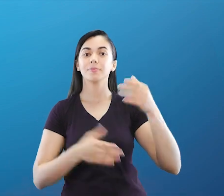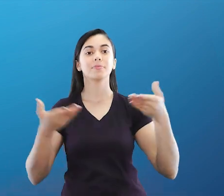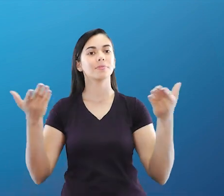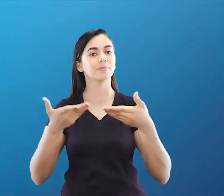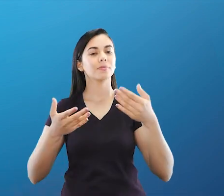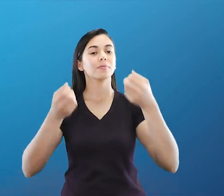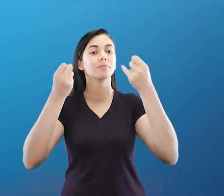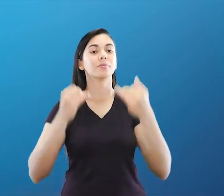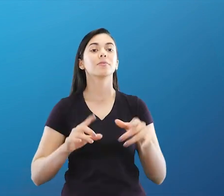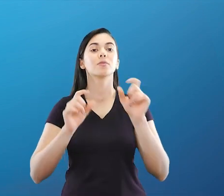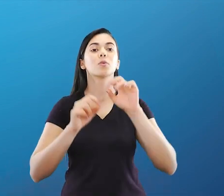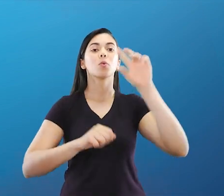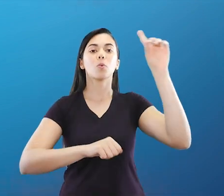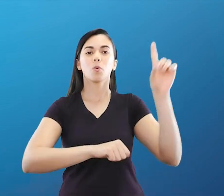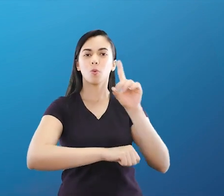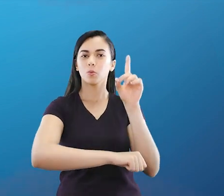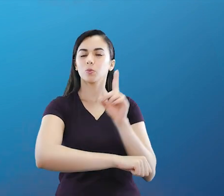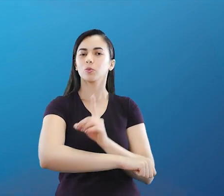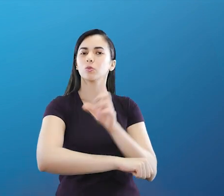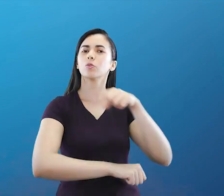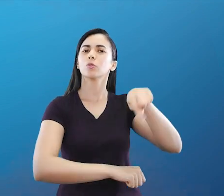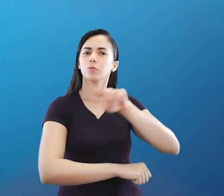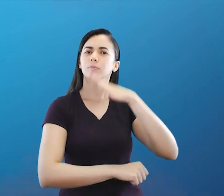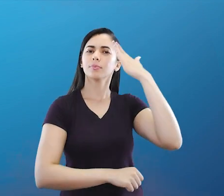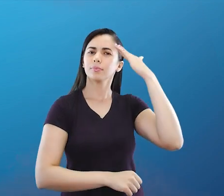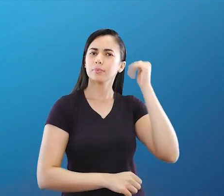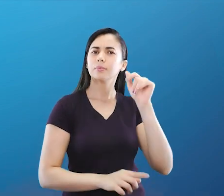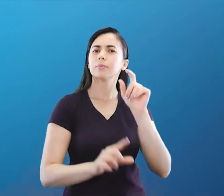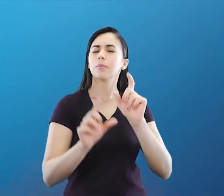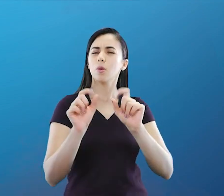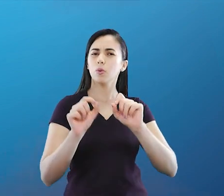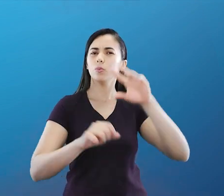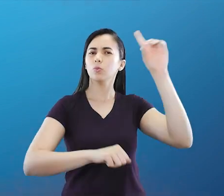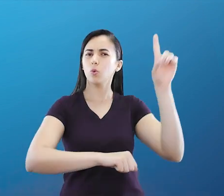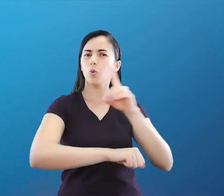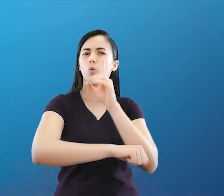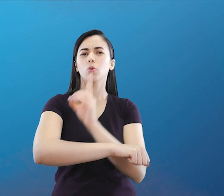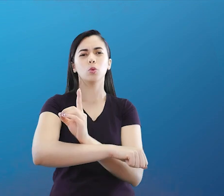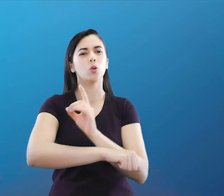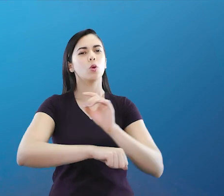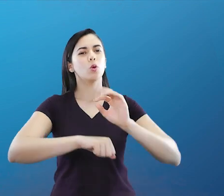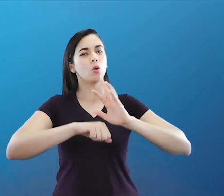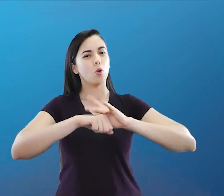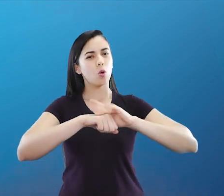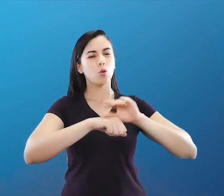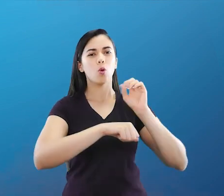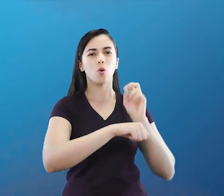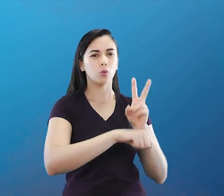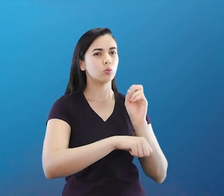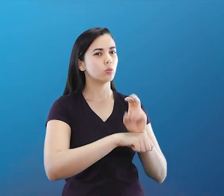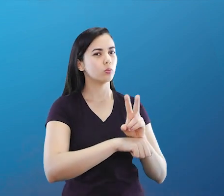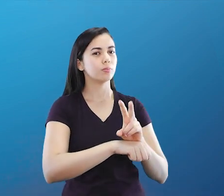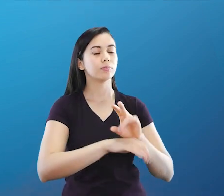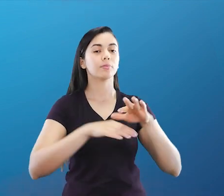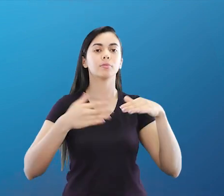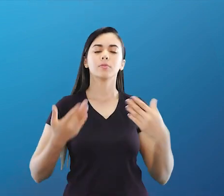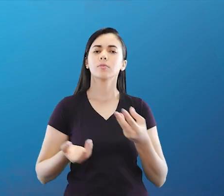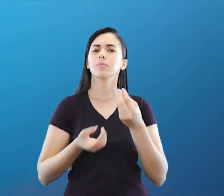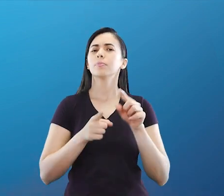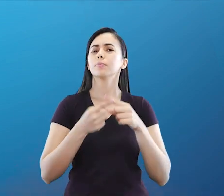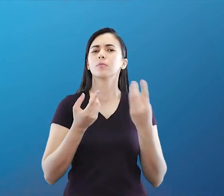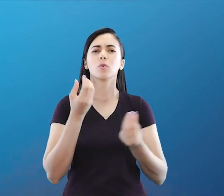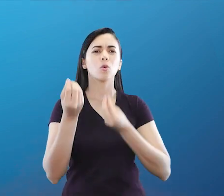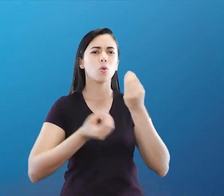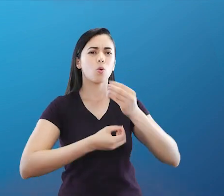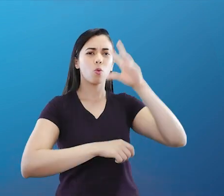falar sobre a dengue. Então, você sabe que a dengue ela é uma doença causada por um vírus, tá? Mas como